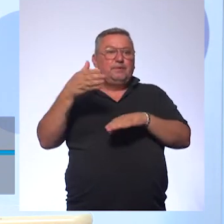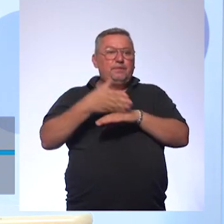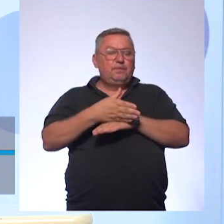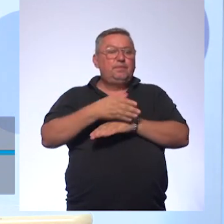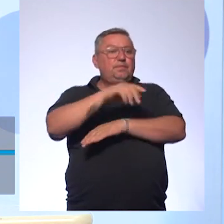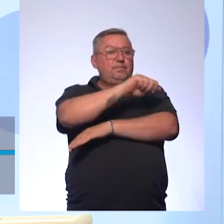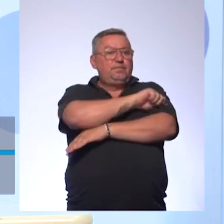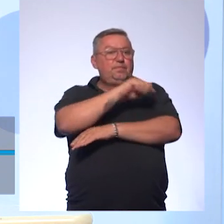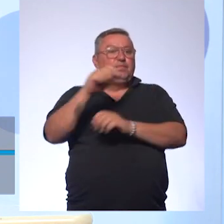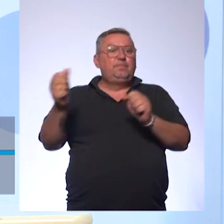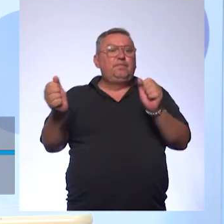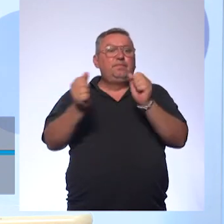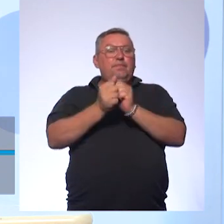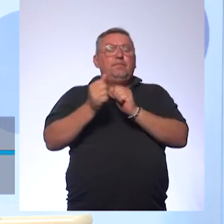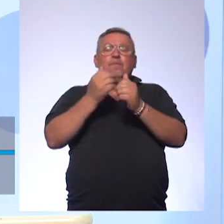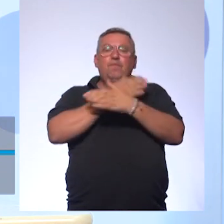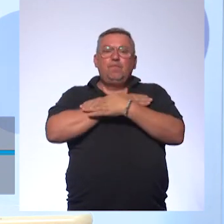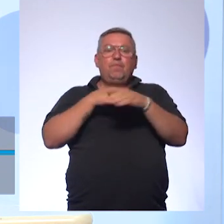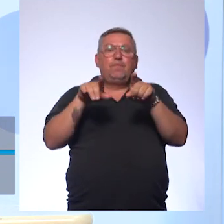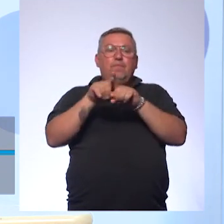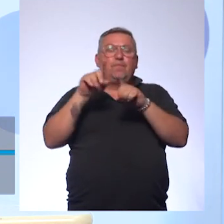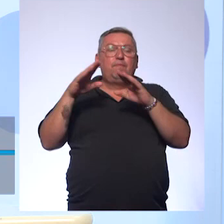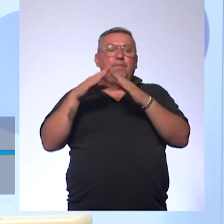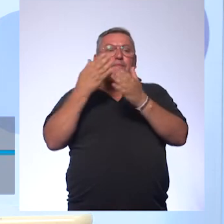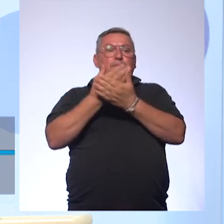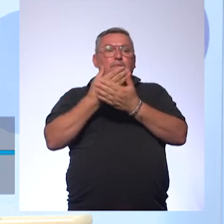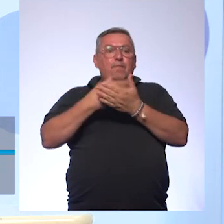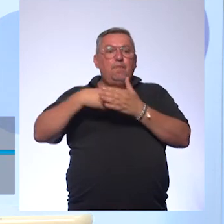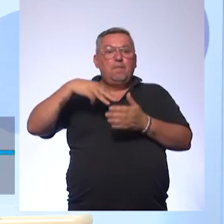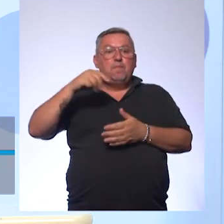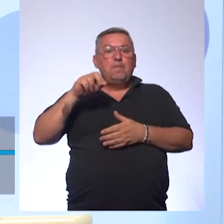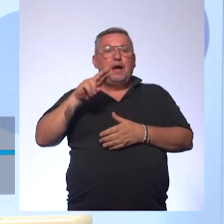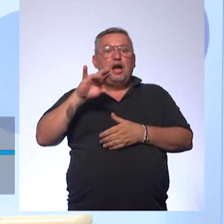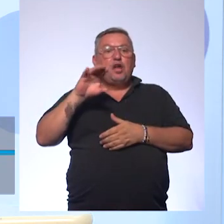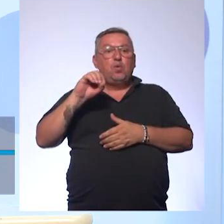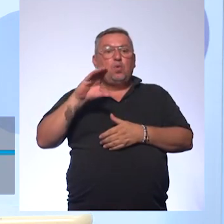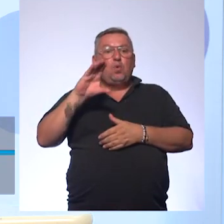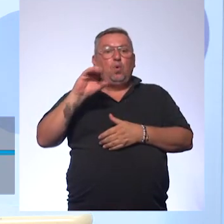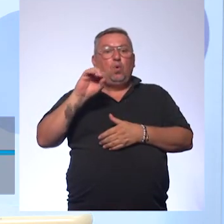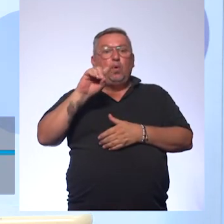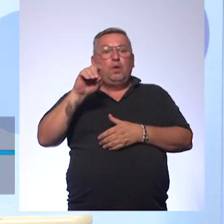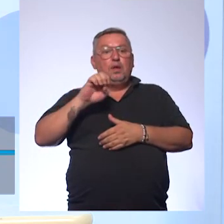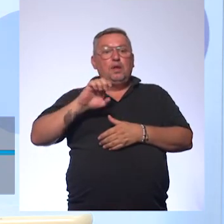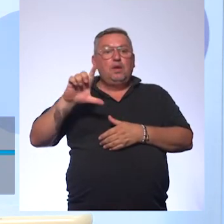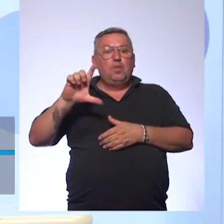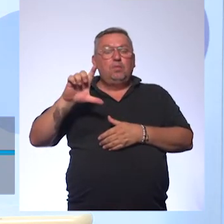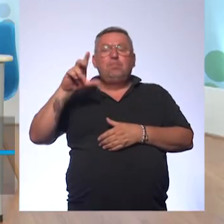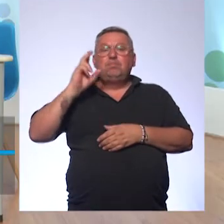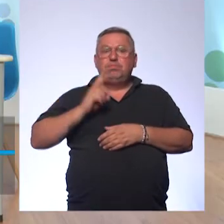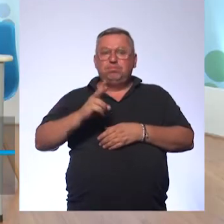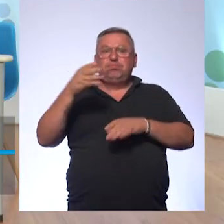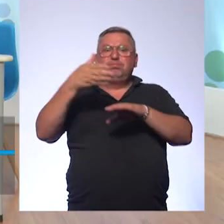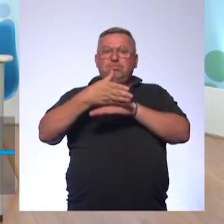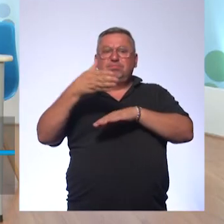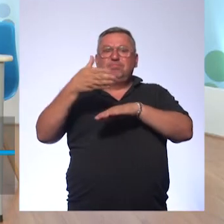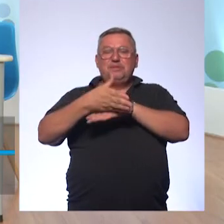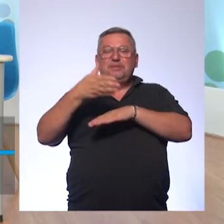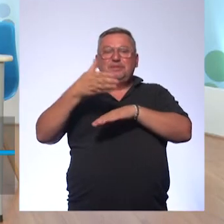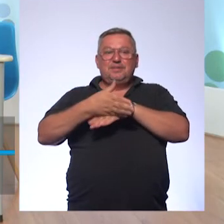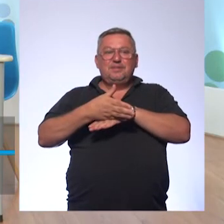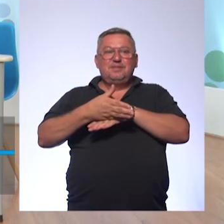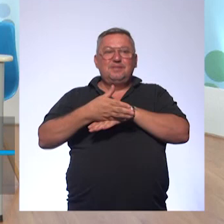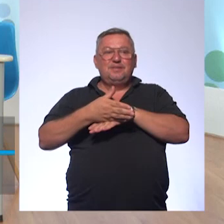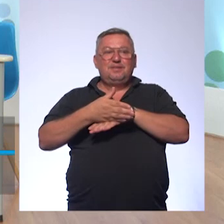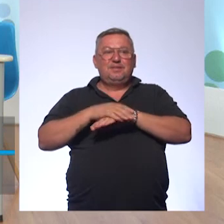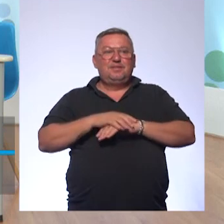faz? Além de você matar um ser vivo que estava limpando o seu ar, você libera todo aquele carbono que ela tinha,